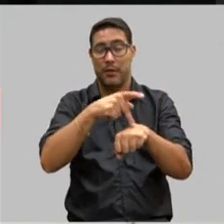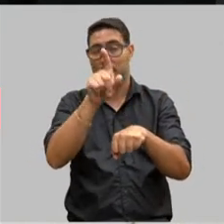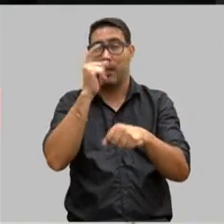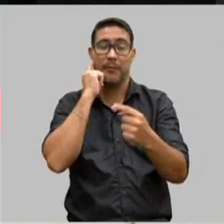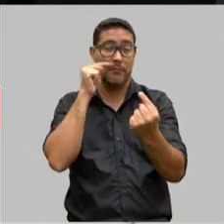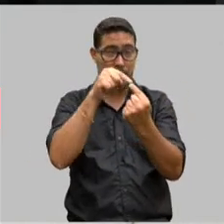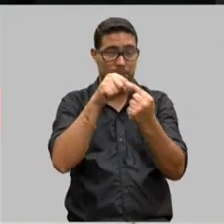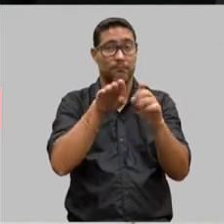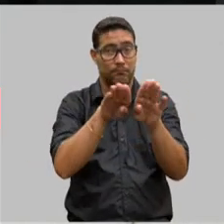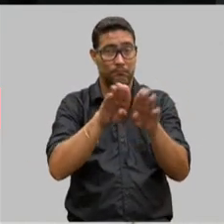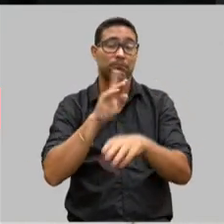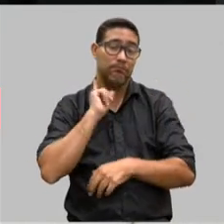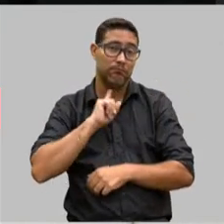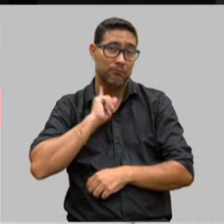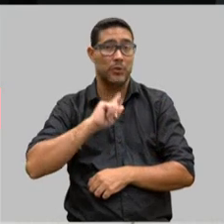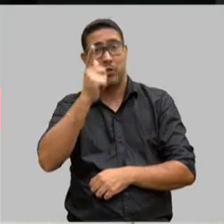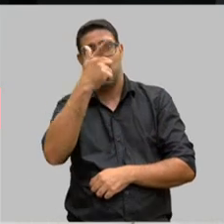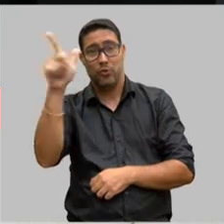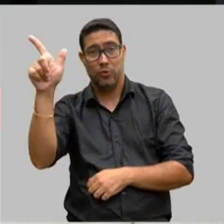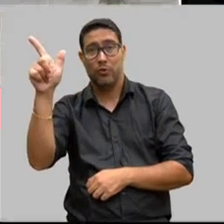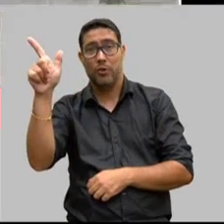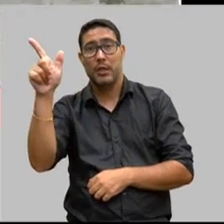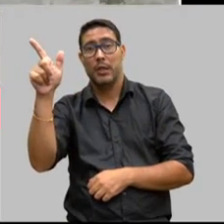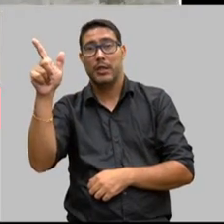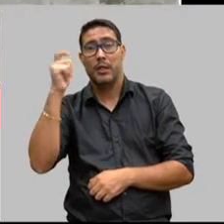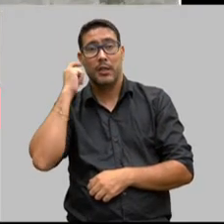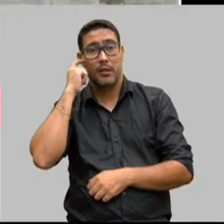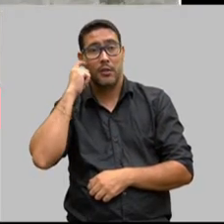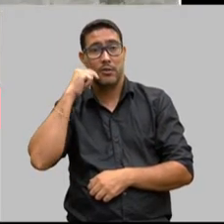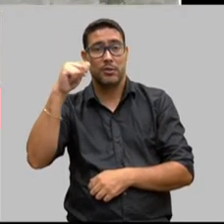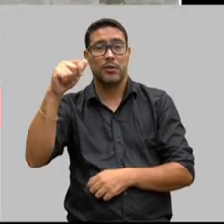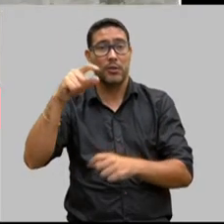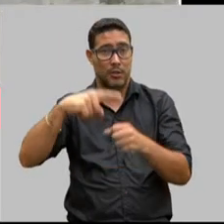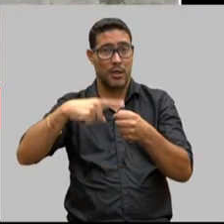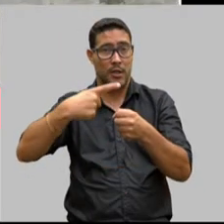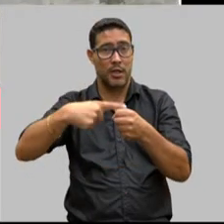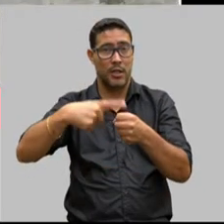também no município de Petrópolis, que tiveram